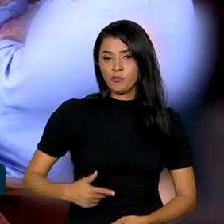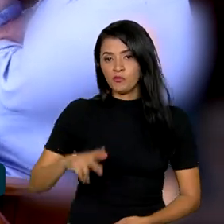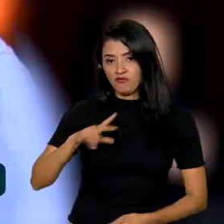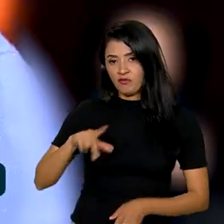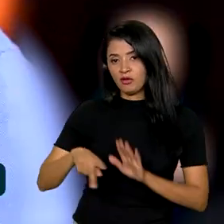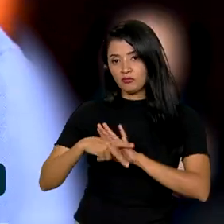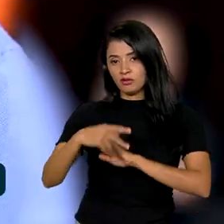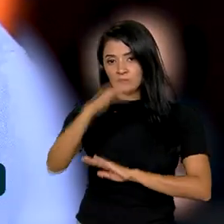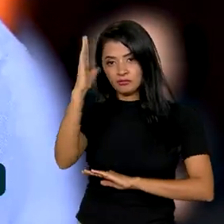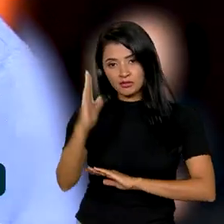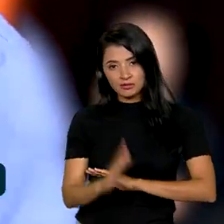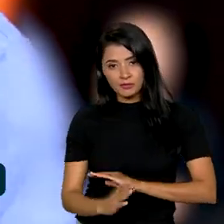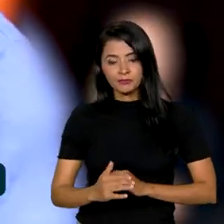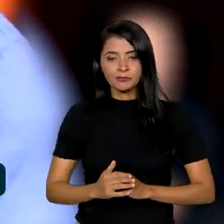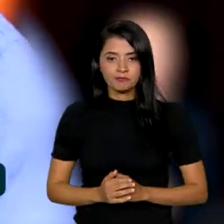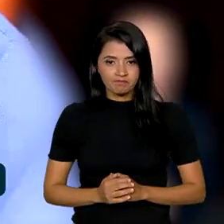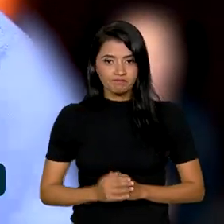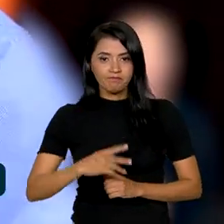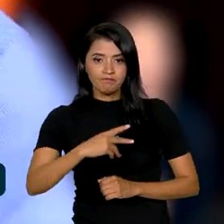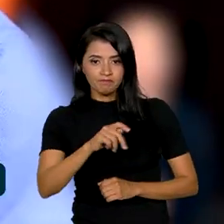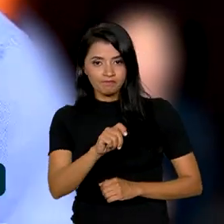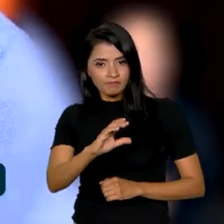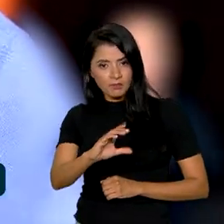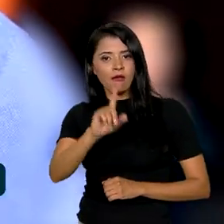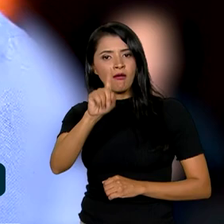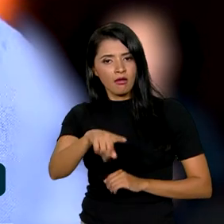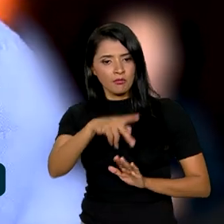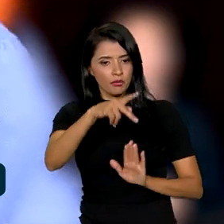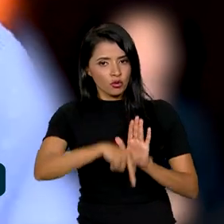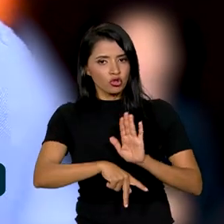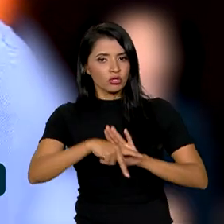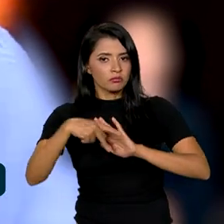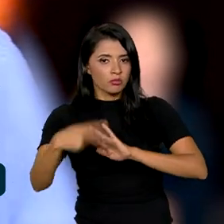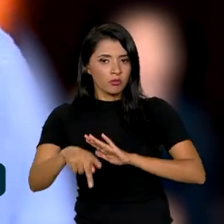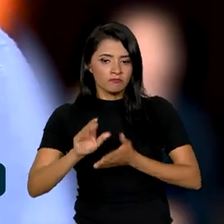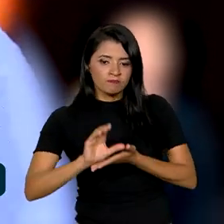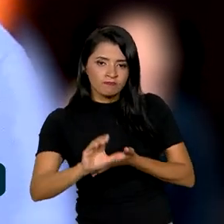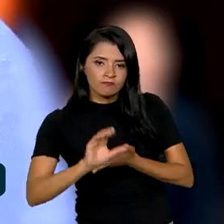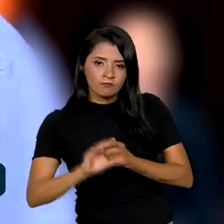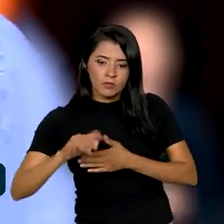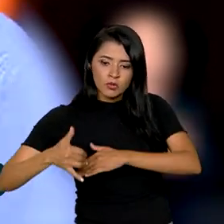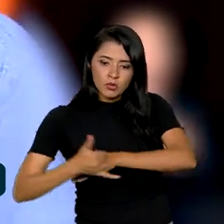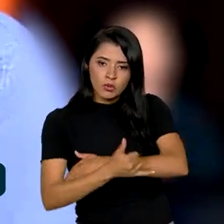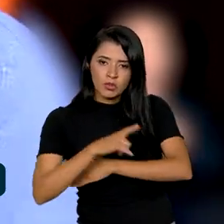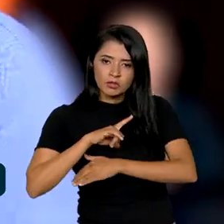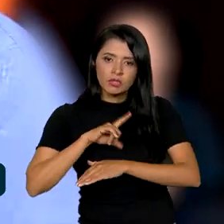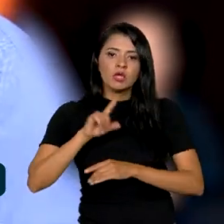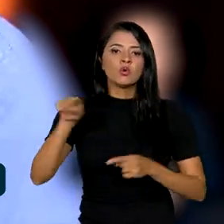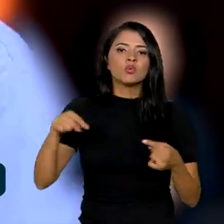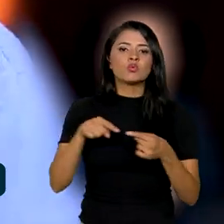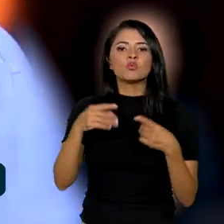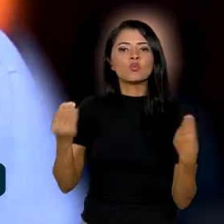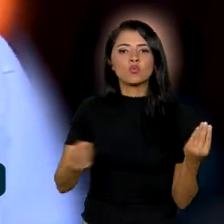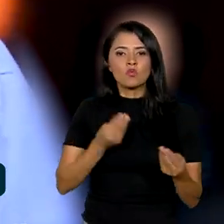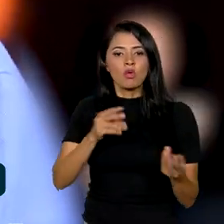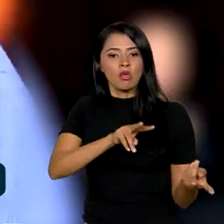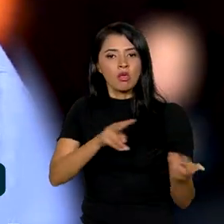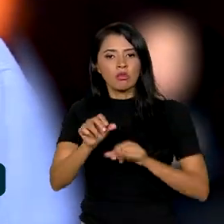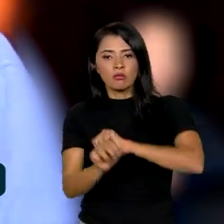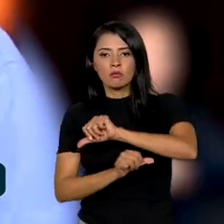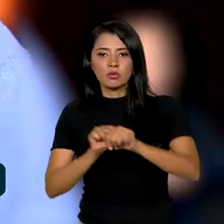o país. O PAC é um grande projeto de investimento em infraestrutura, levando em conta a questão da